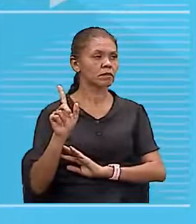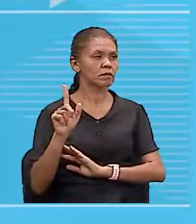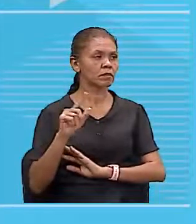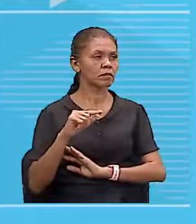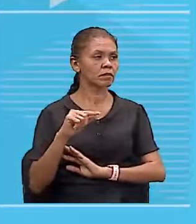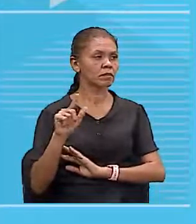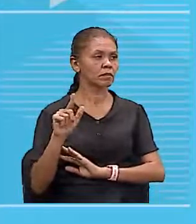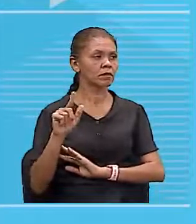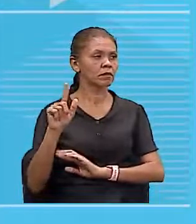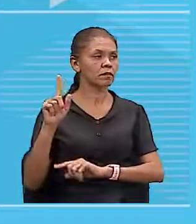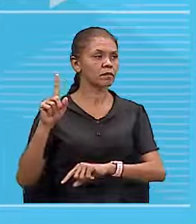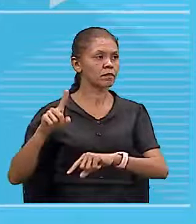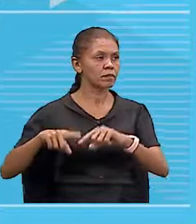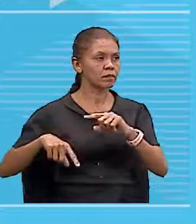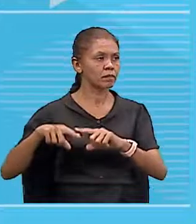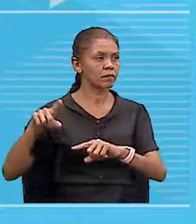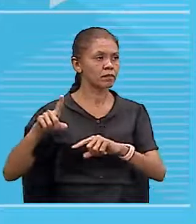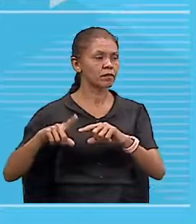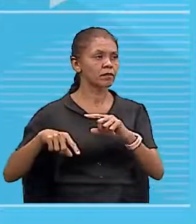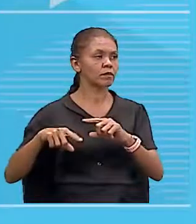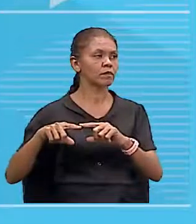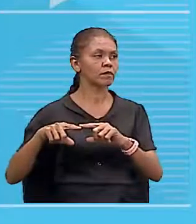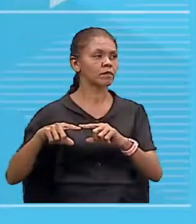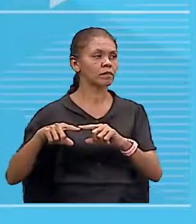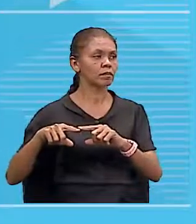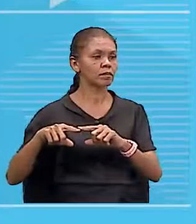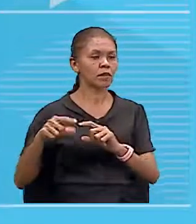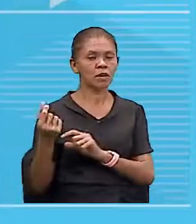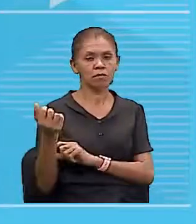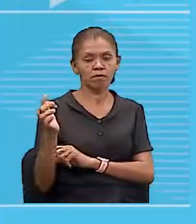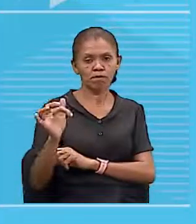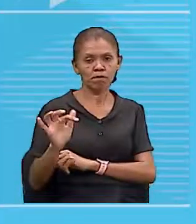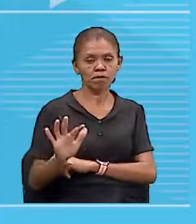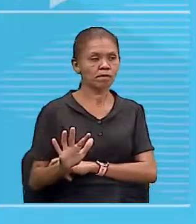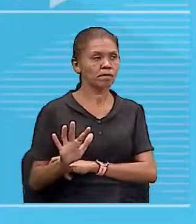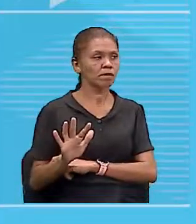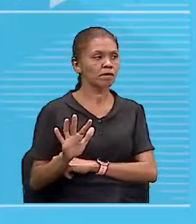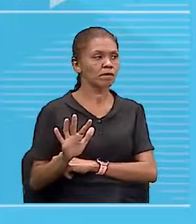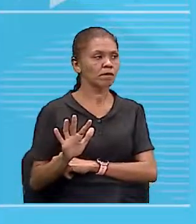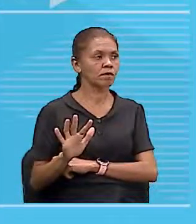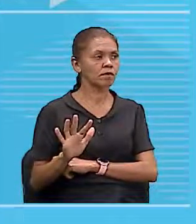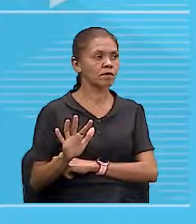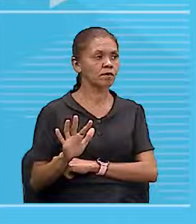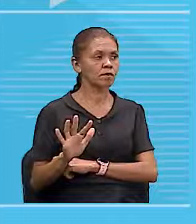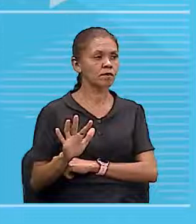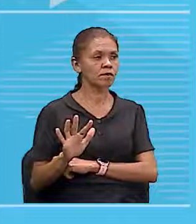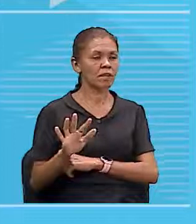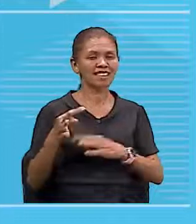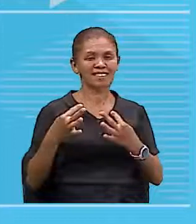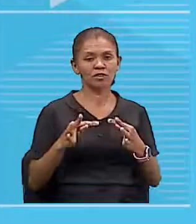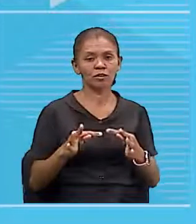produto manufaturado galera é um produto mais barato é um produto com menos tecnologia